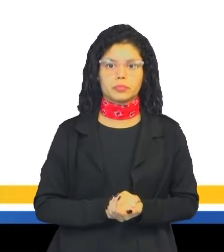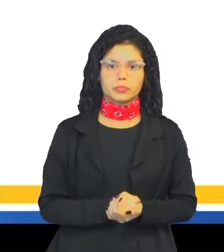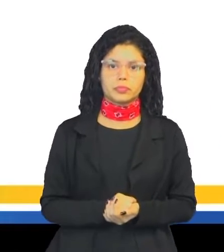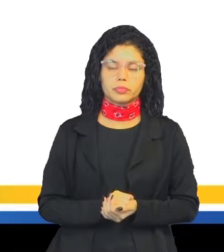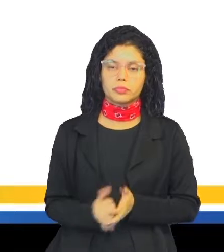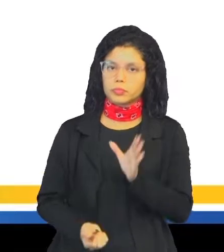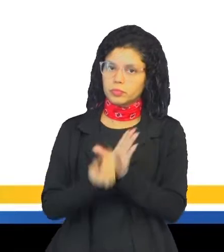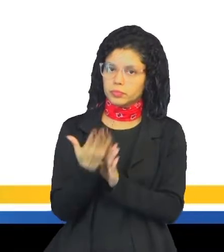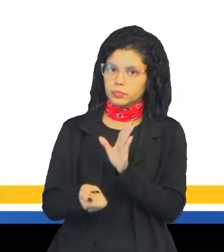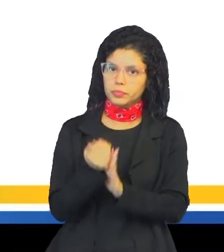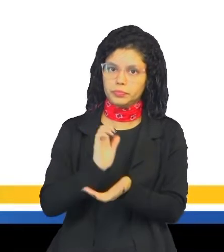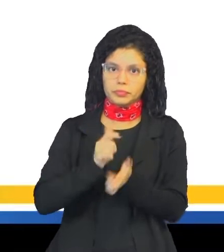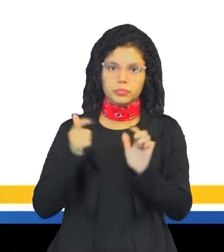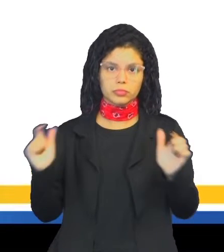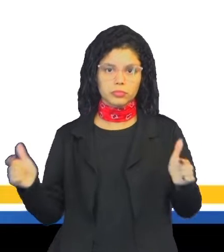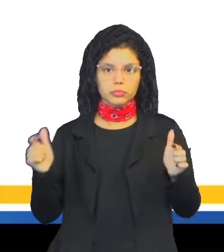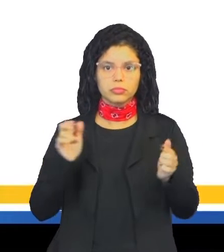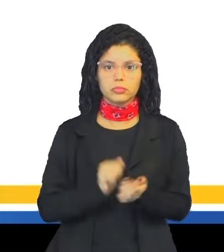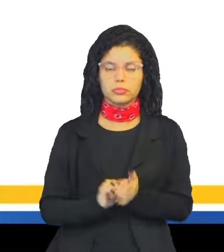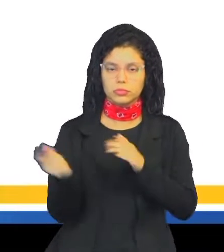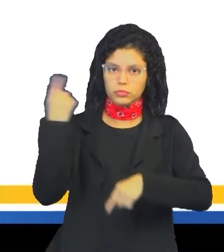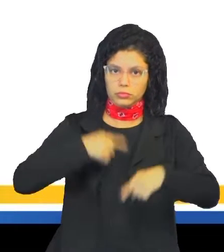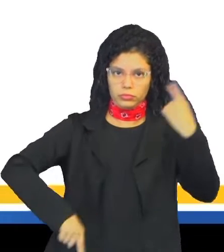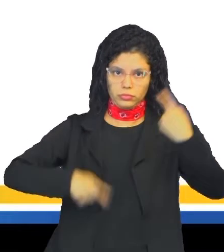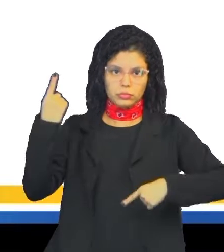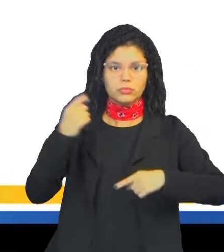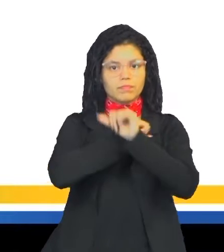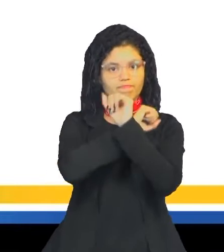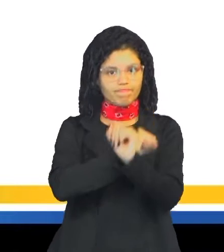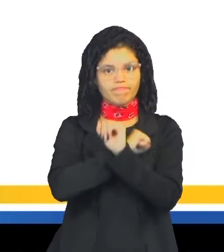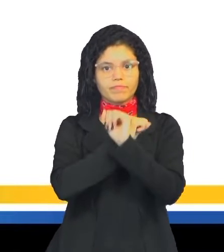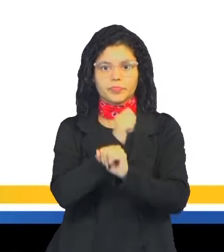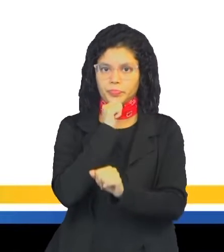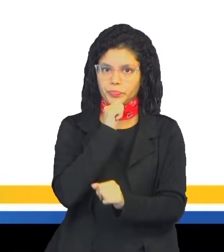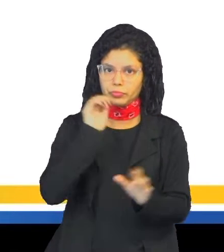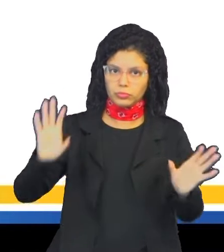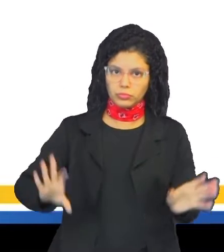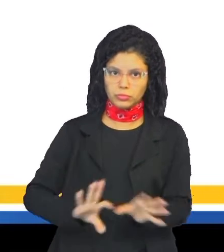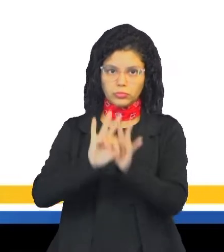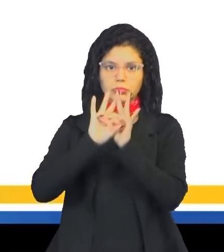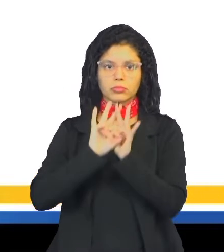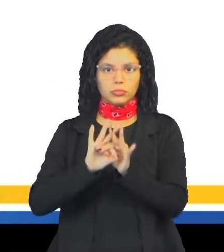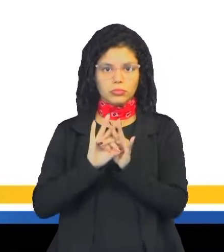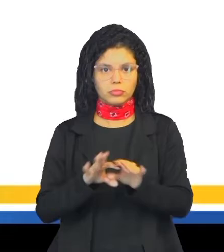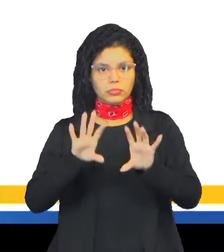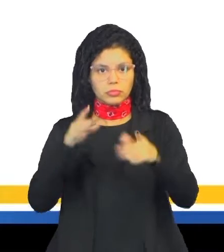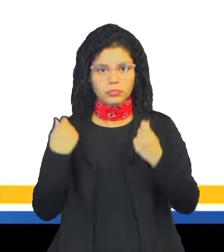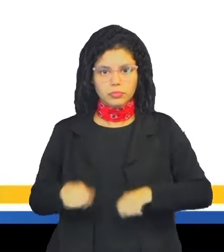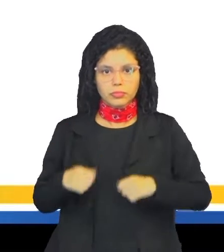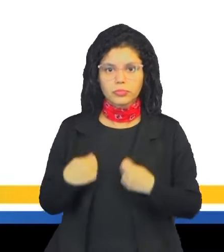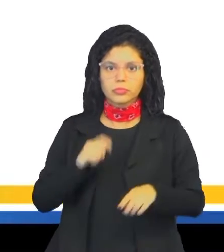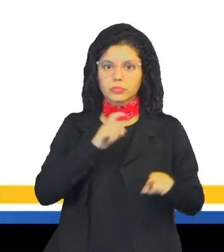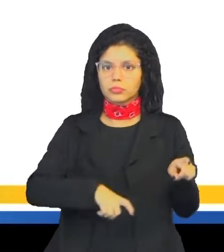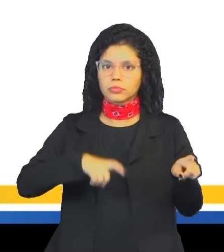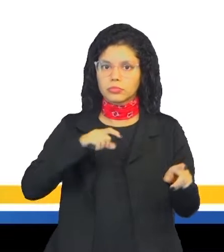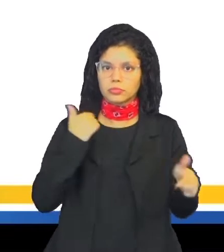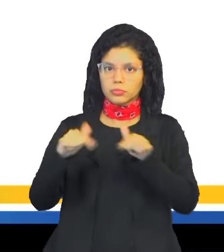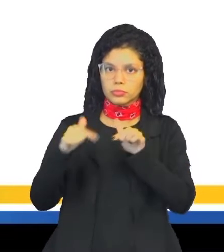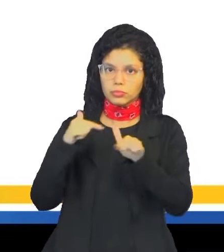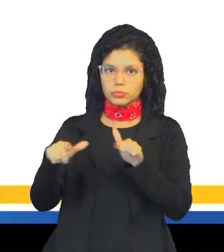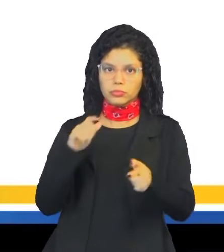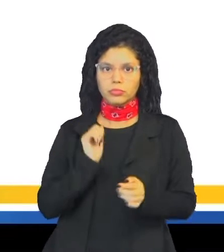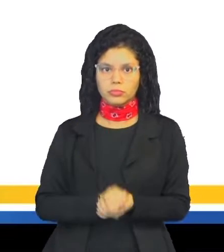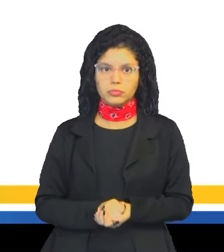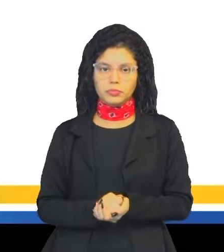ele prosperasse em uma larga escala, O sucesso do tráfico negreiro está relacionado, dessa forma, com a necessidade da colônia